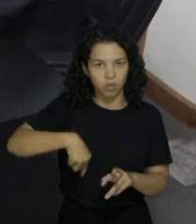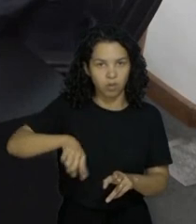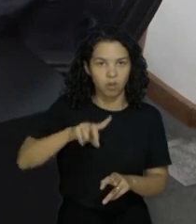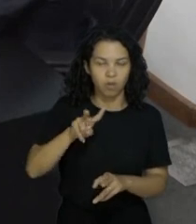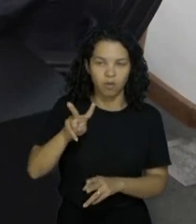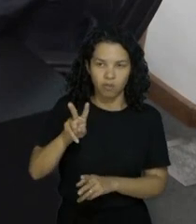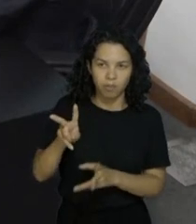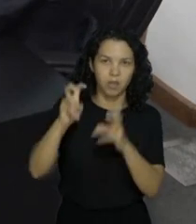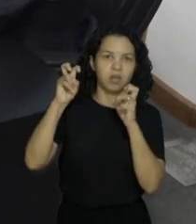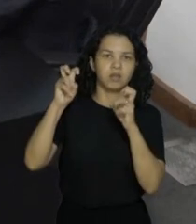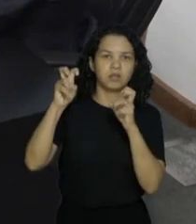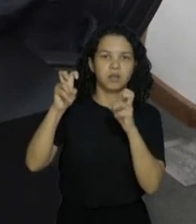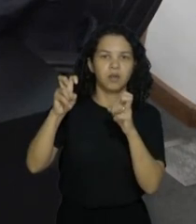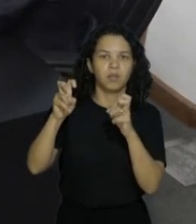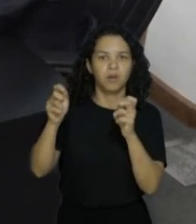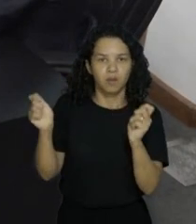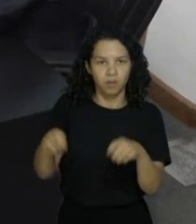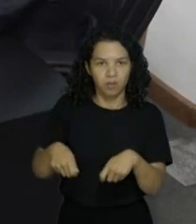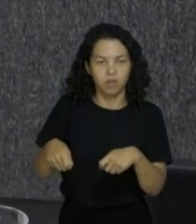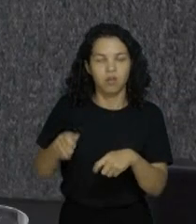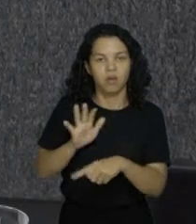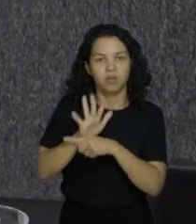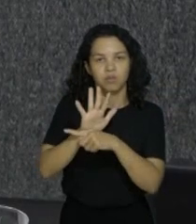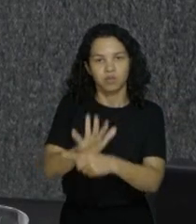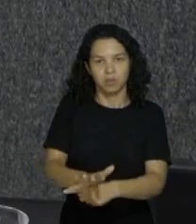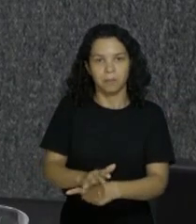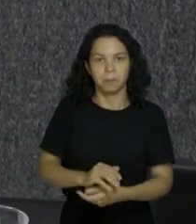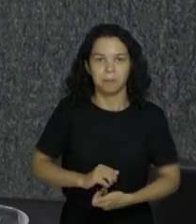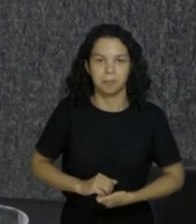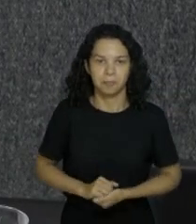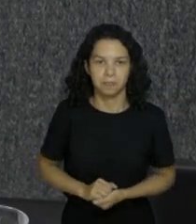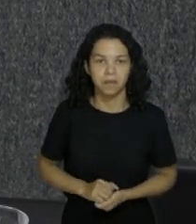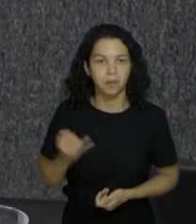né e consegue reverter importante